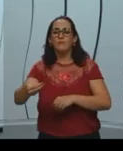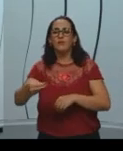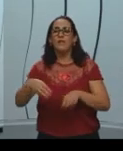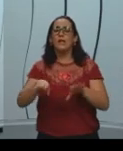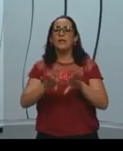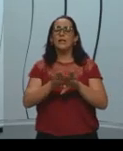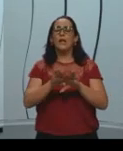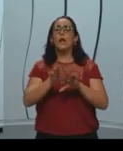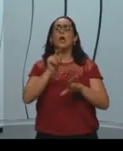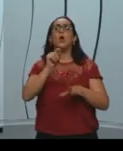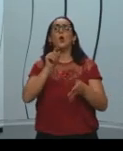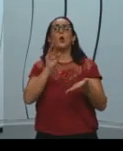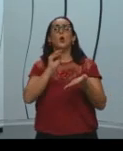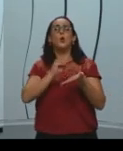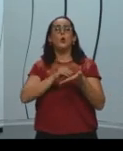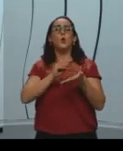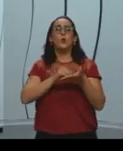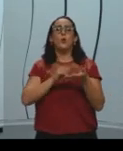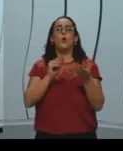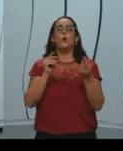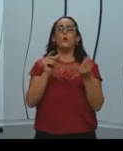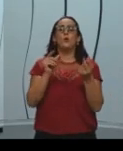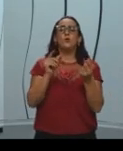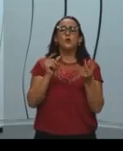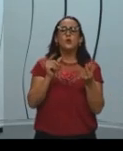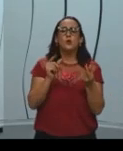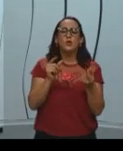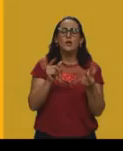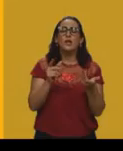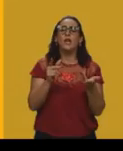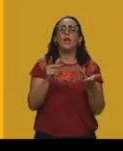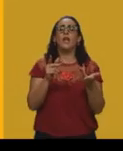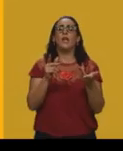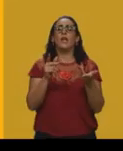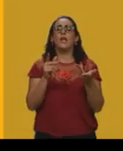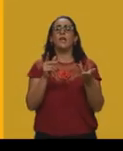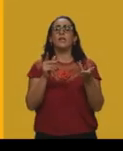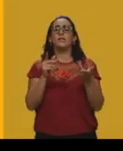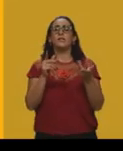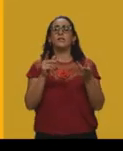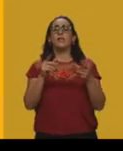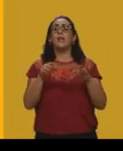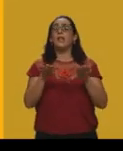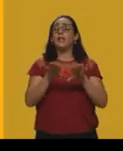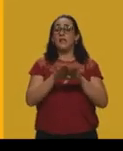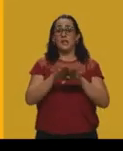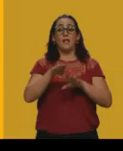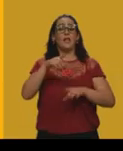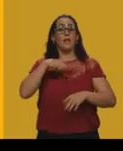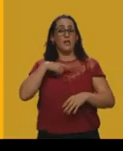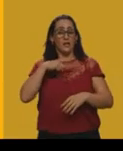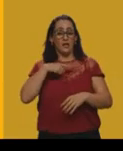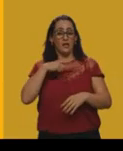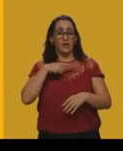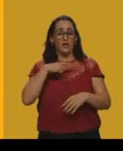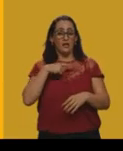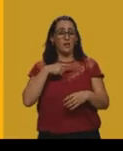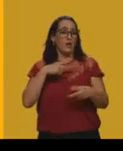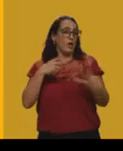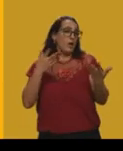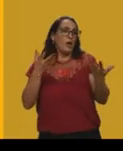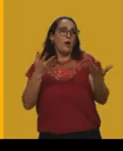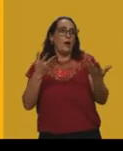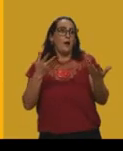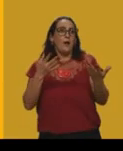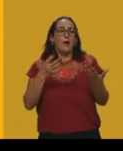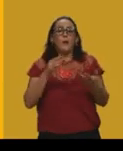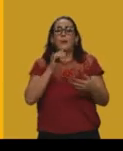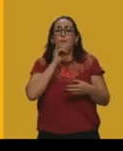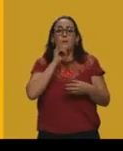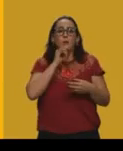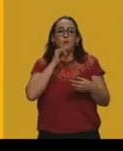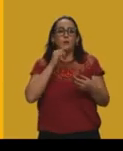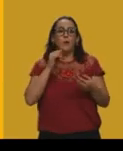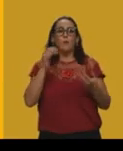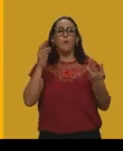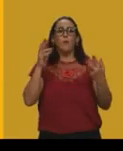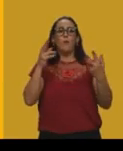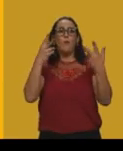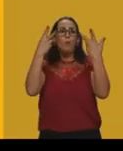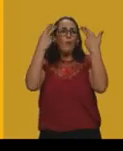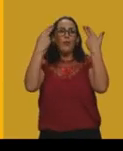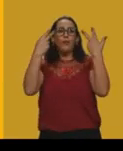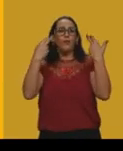no nosso litoral, nas regiões que eles exploravam. Tem a questão das nossas condições naturais também, e aí a gente tem que falar